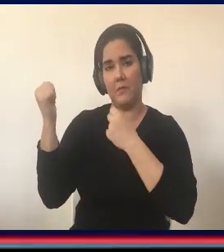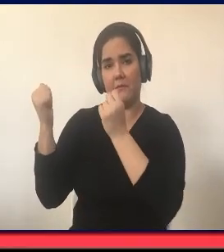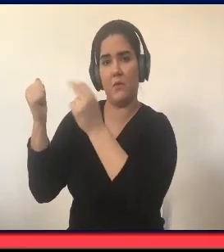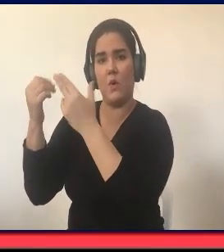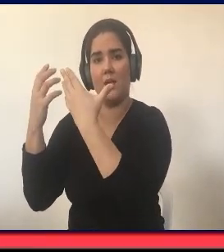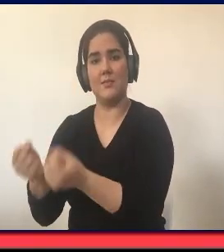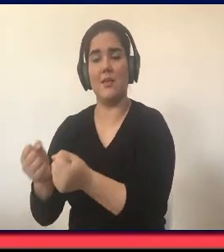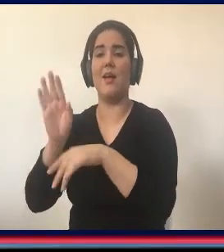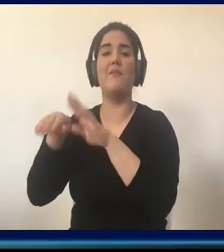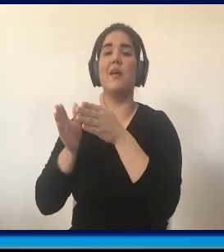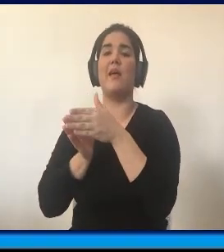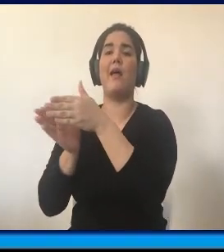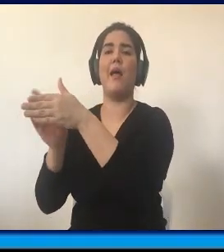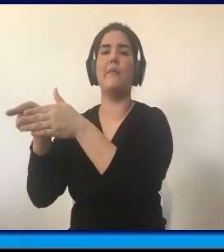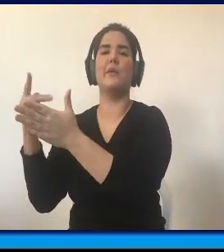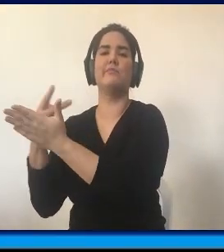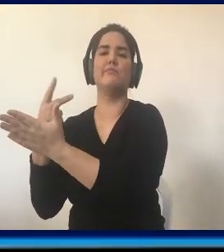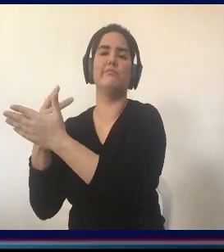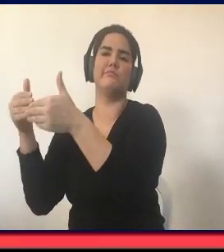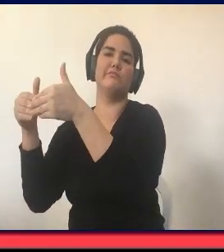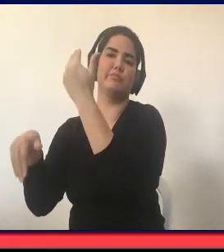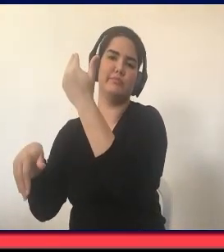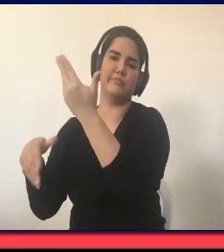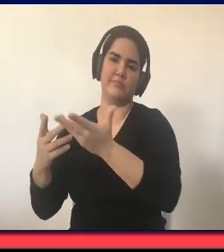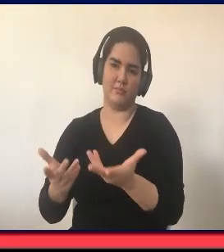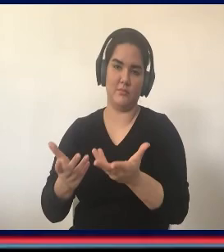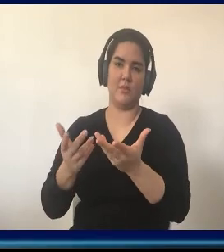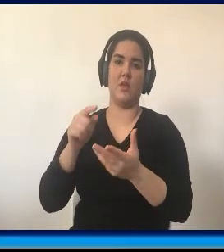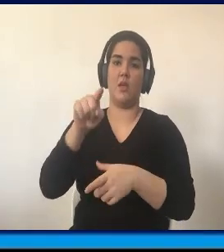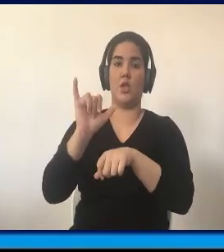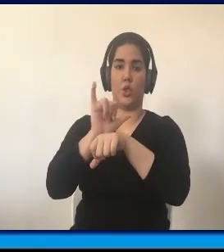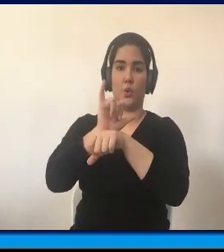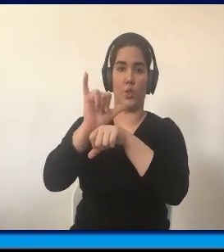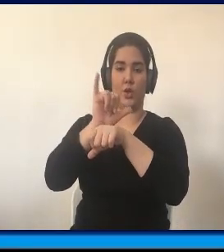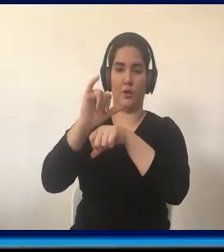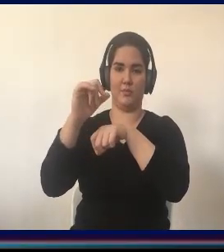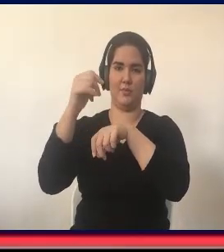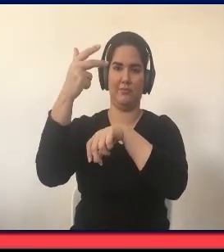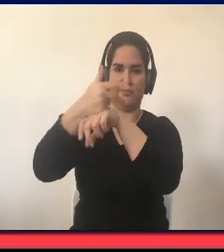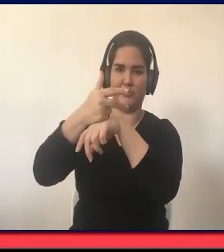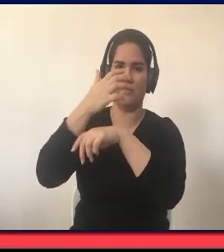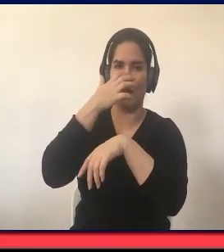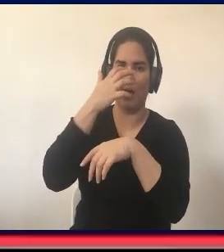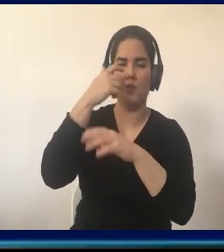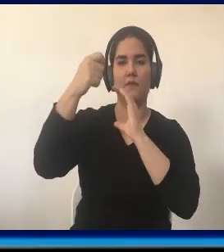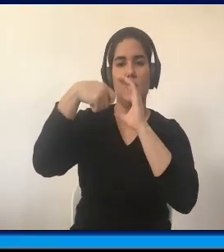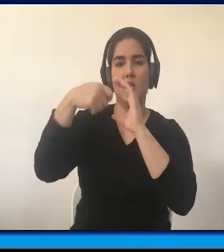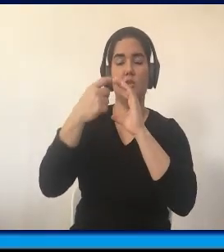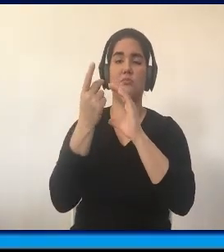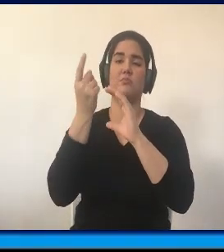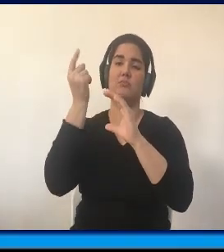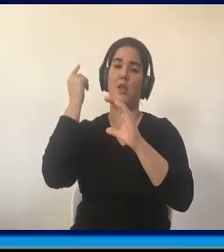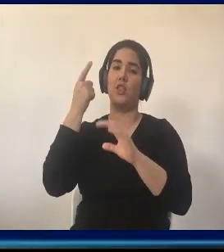nosso objetivo. O nosso canal do YouTube, ele está na ativa com vídeo desde 2014.